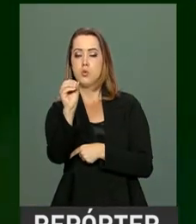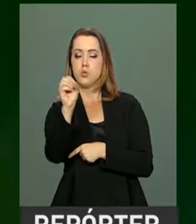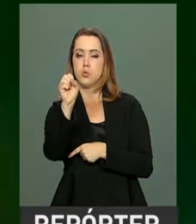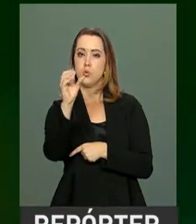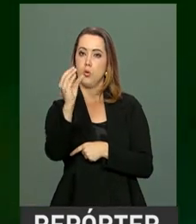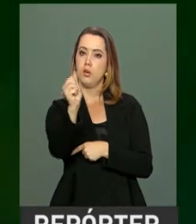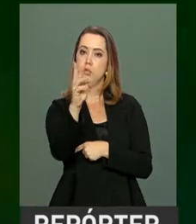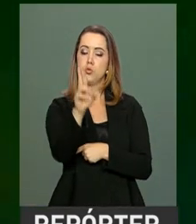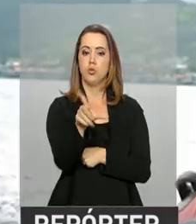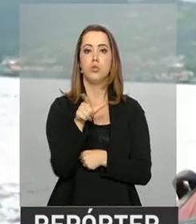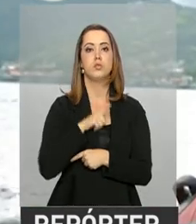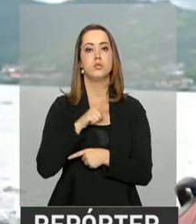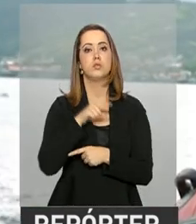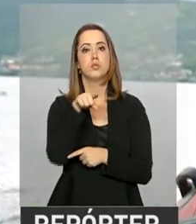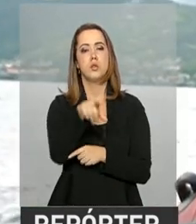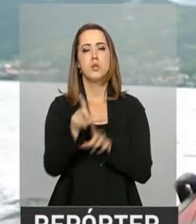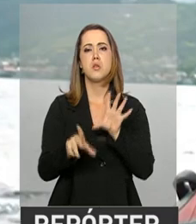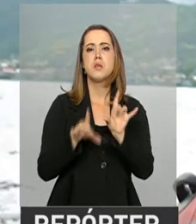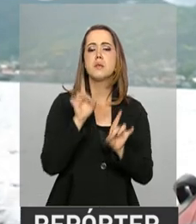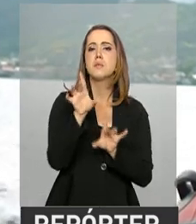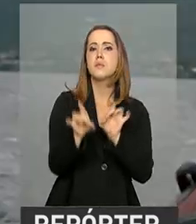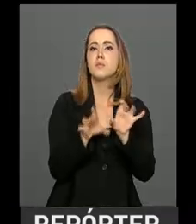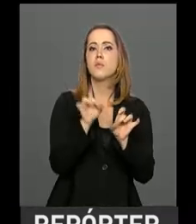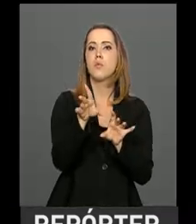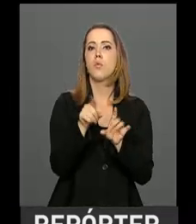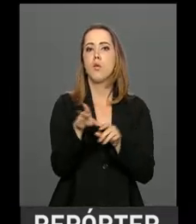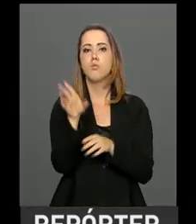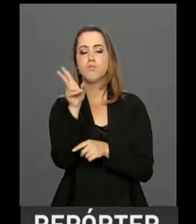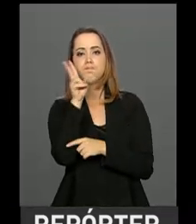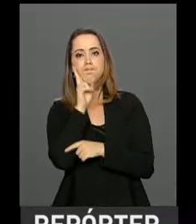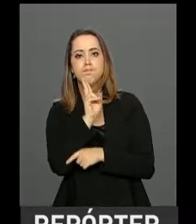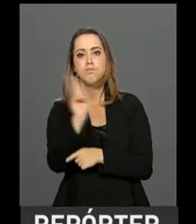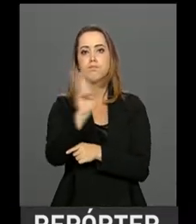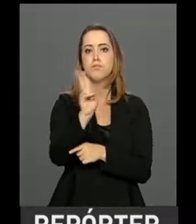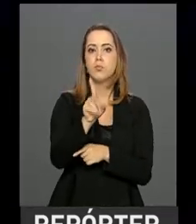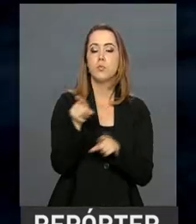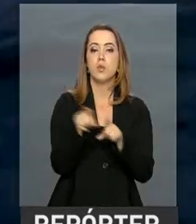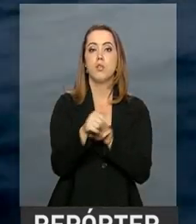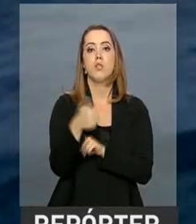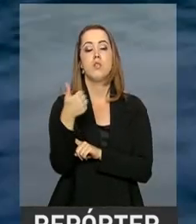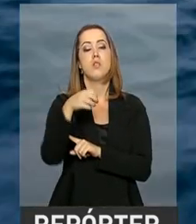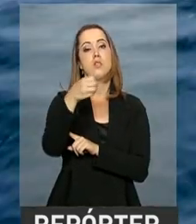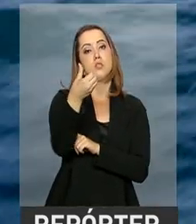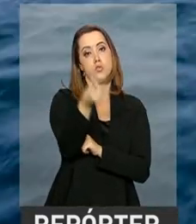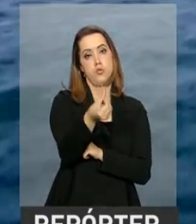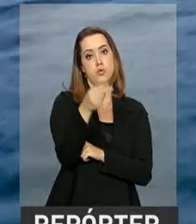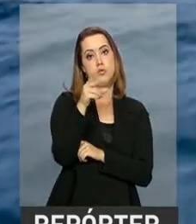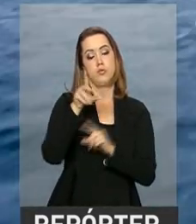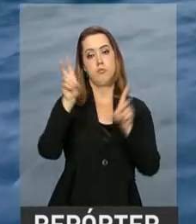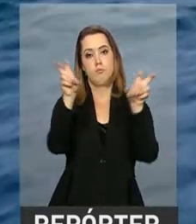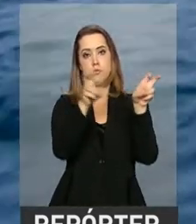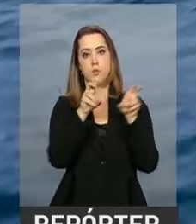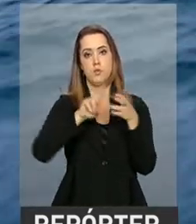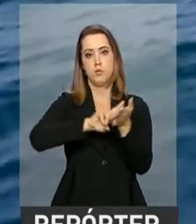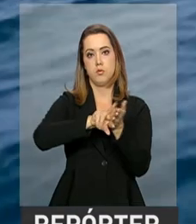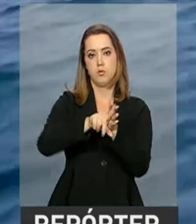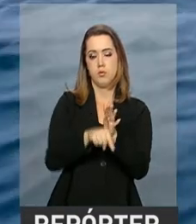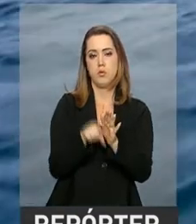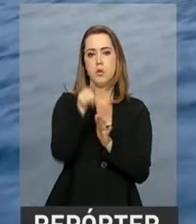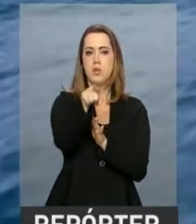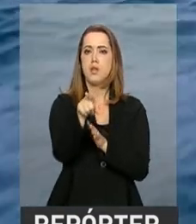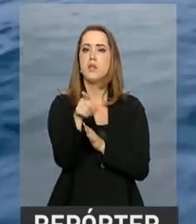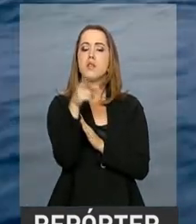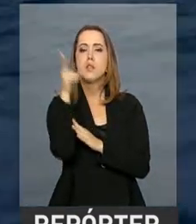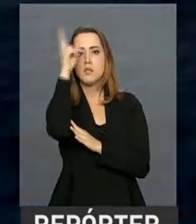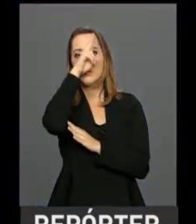integrantes especialistas no setor audiovisual concorreram 16 títulos nacionais o filme conta a história da família schurman que vive